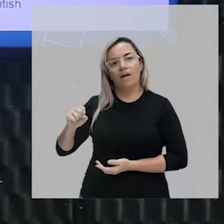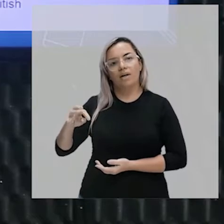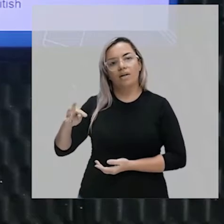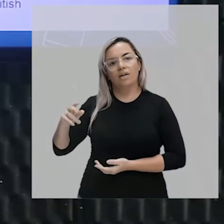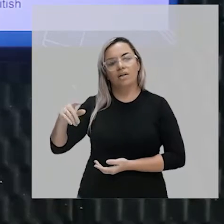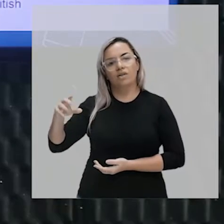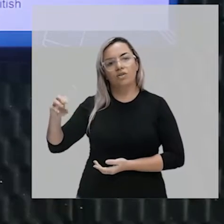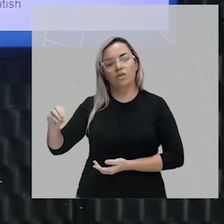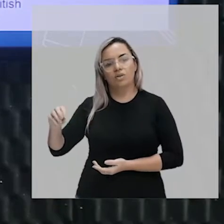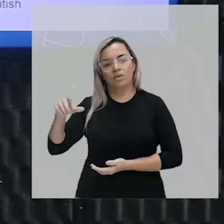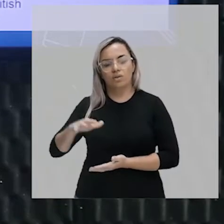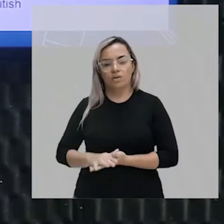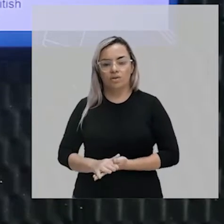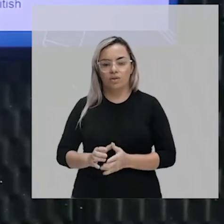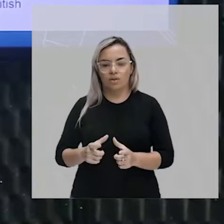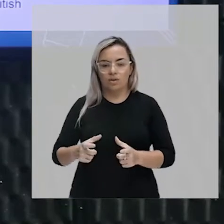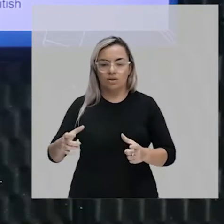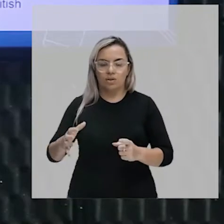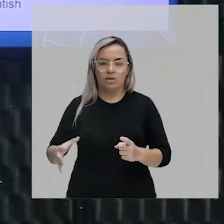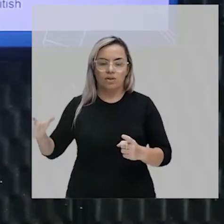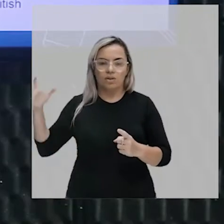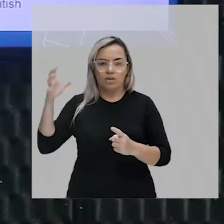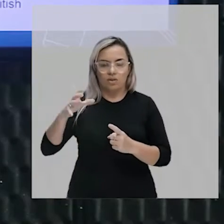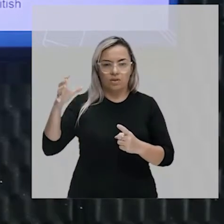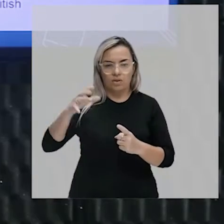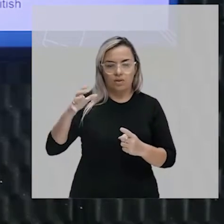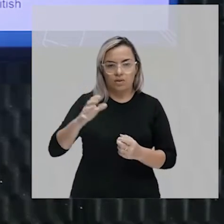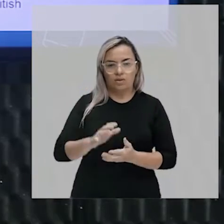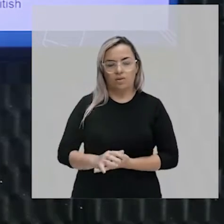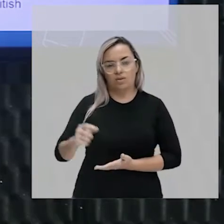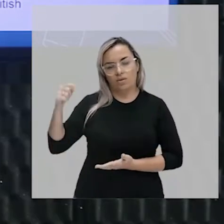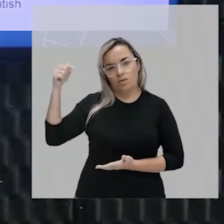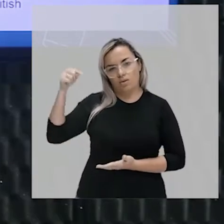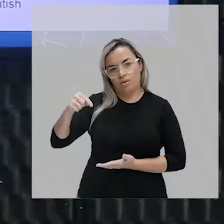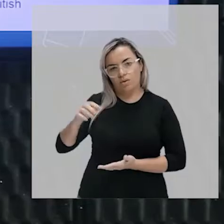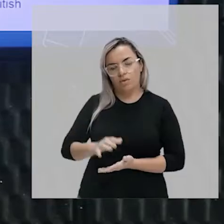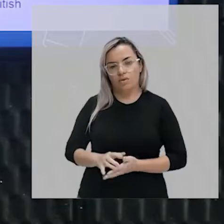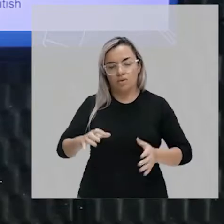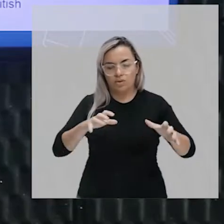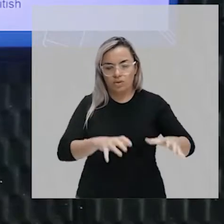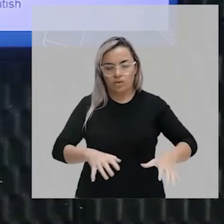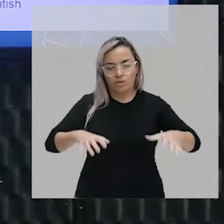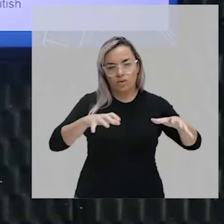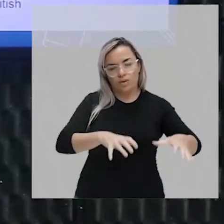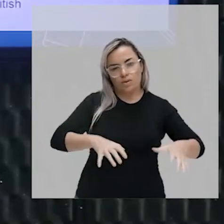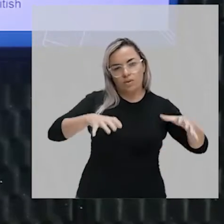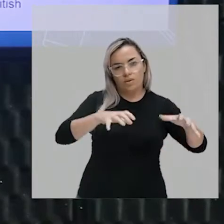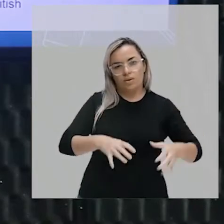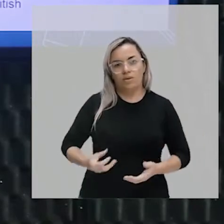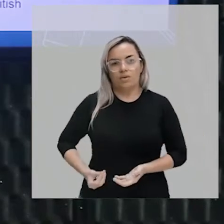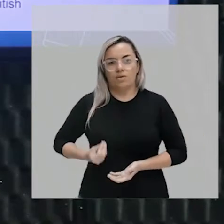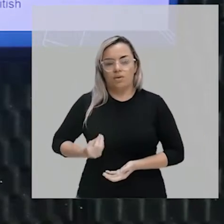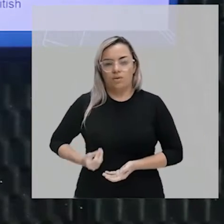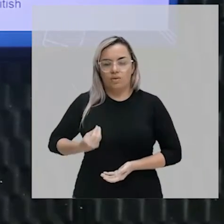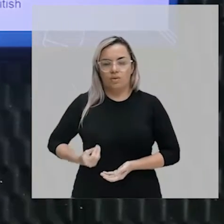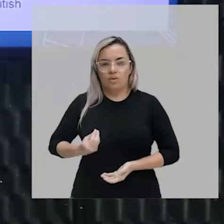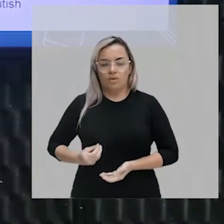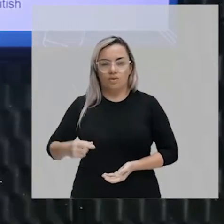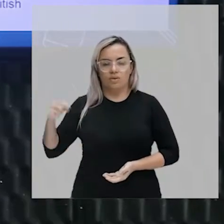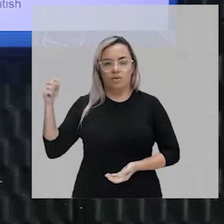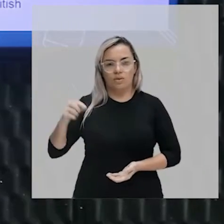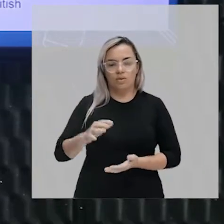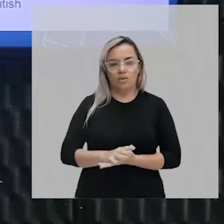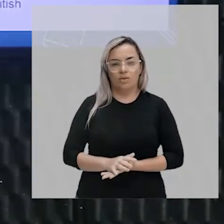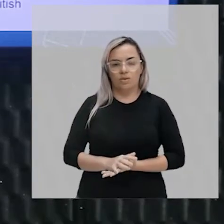justamente porque tiveram uma grande influência do império britânico se estabeleceram no Reino Unido construíram as suas vidas lá e